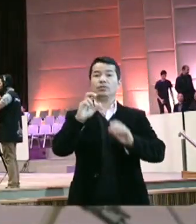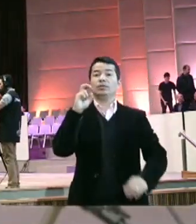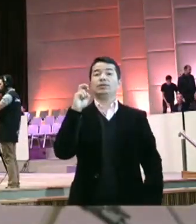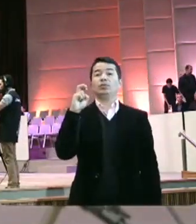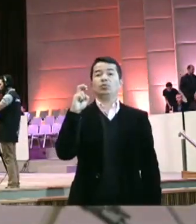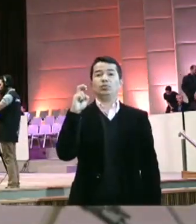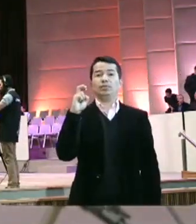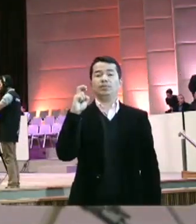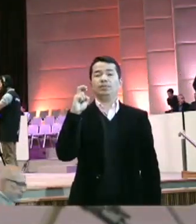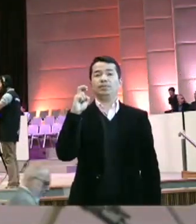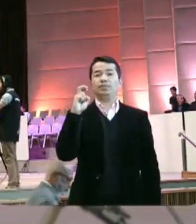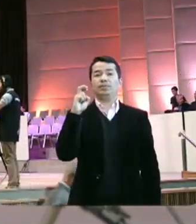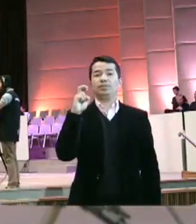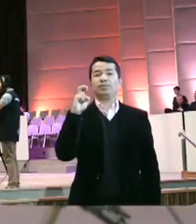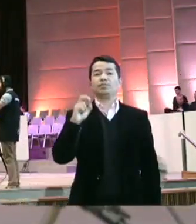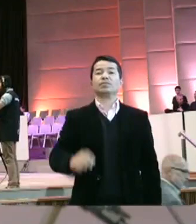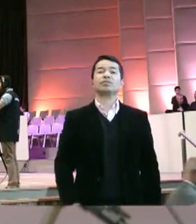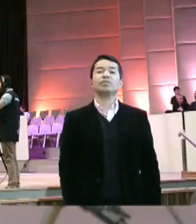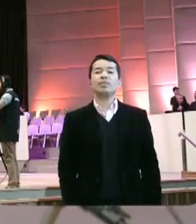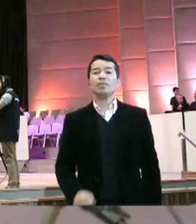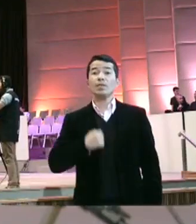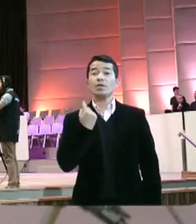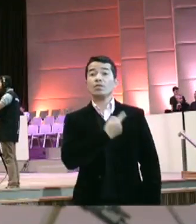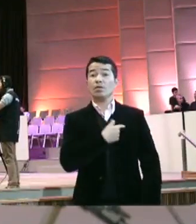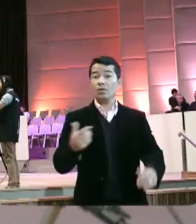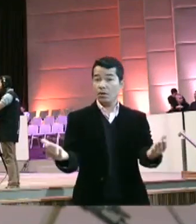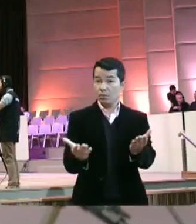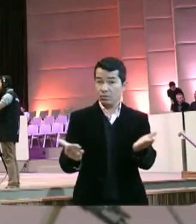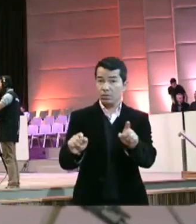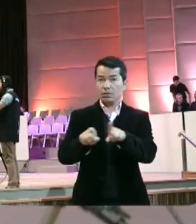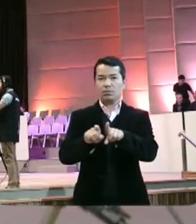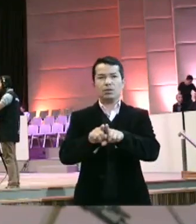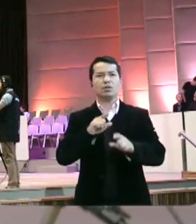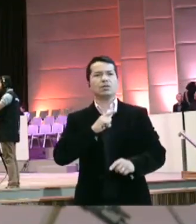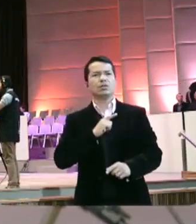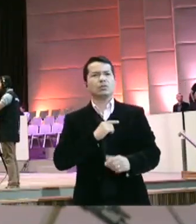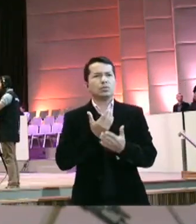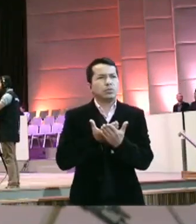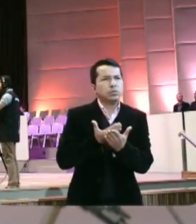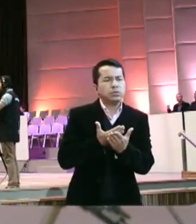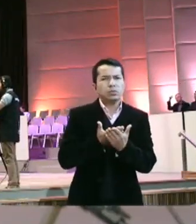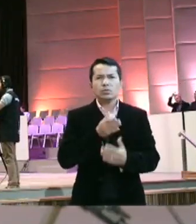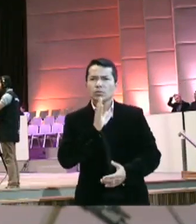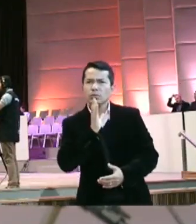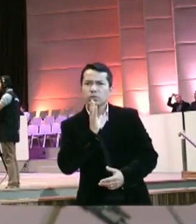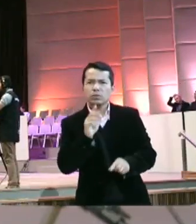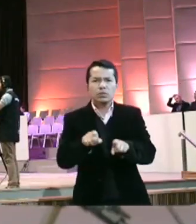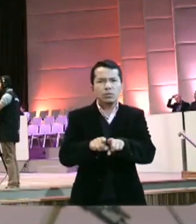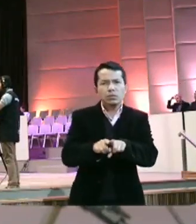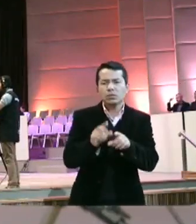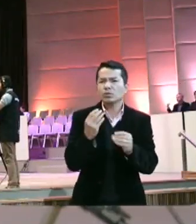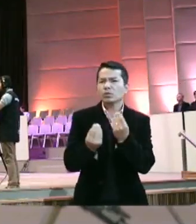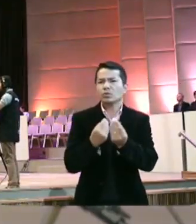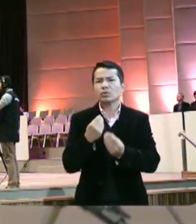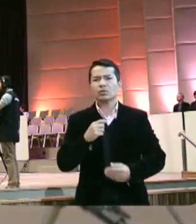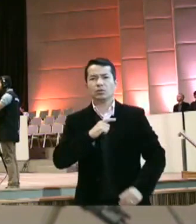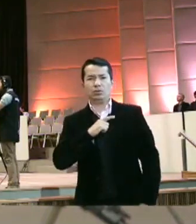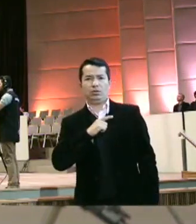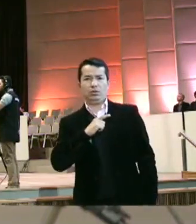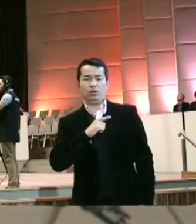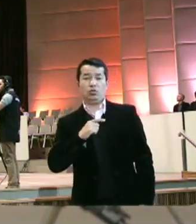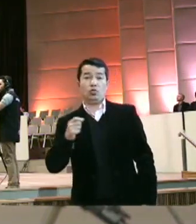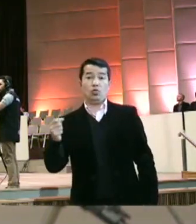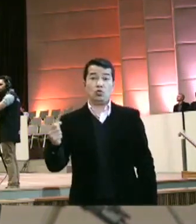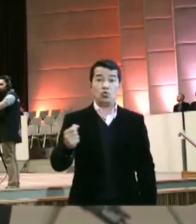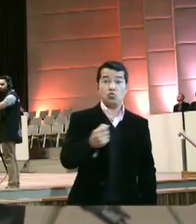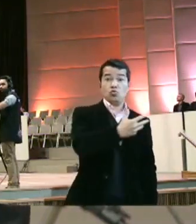e nós vamos falar um pouquinho sobre Jesus ilustrando as novas chances, ou a nova